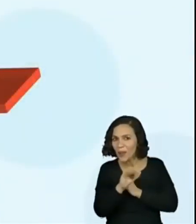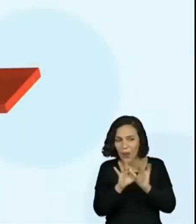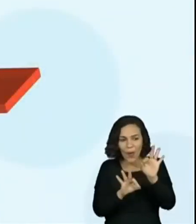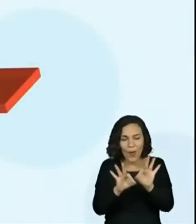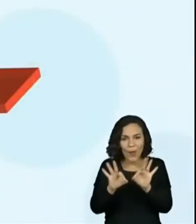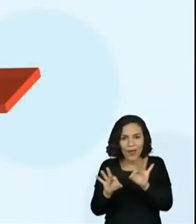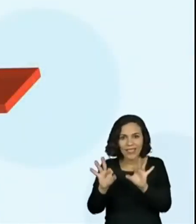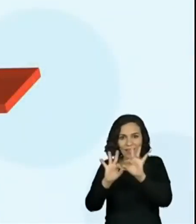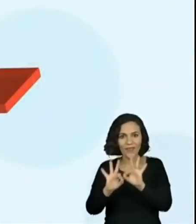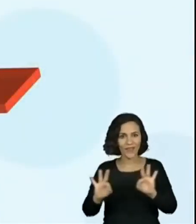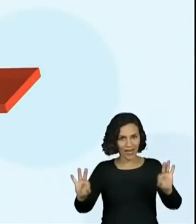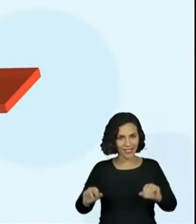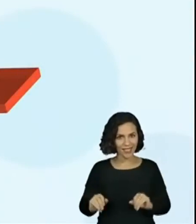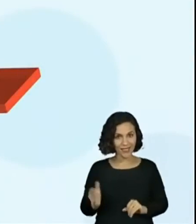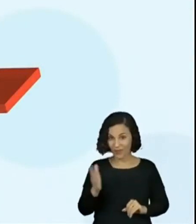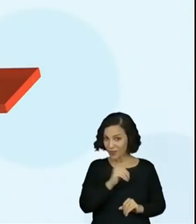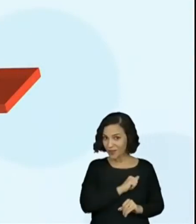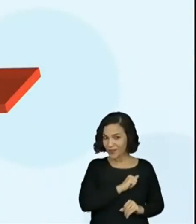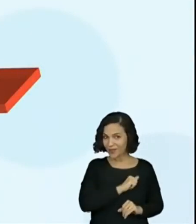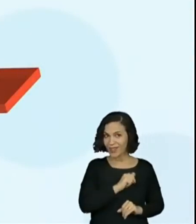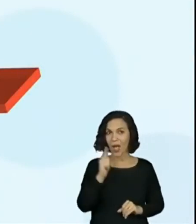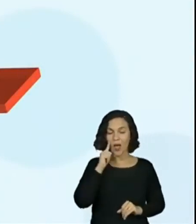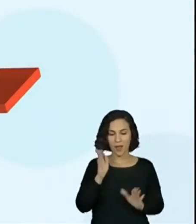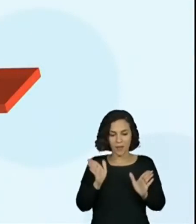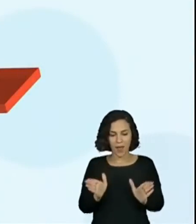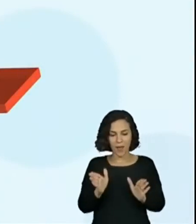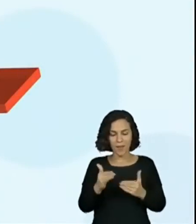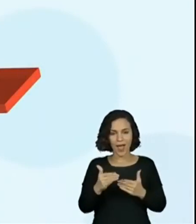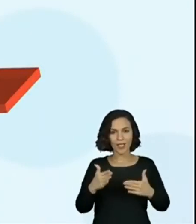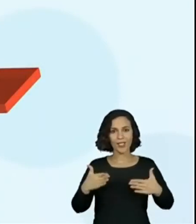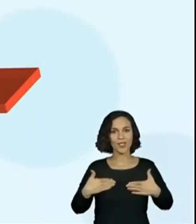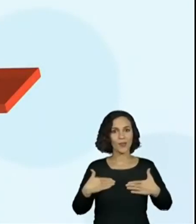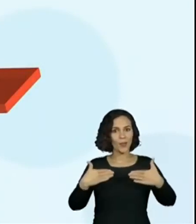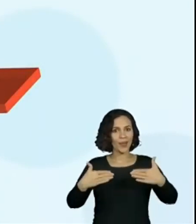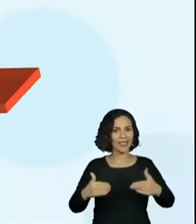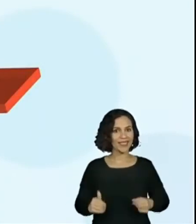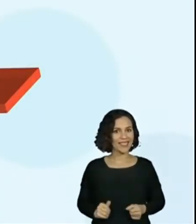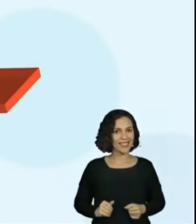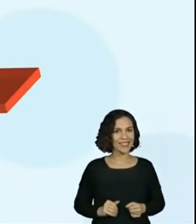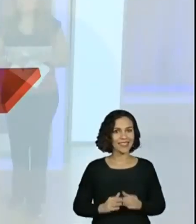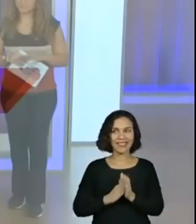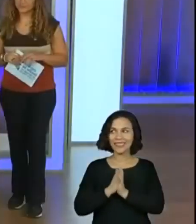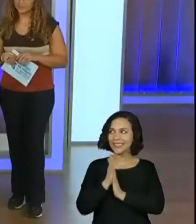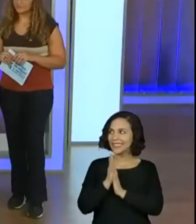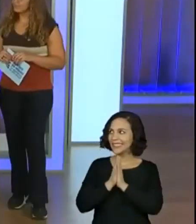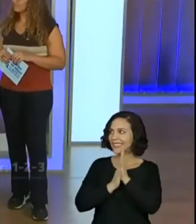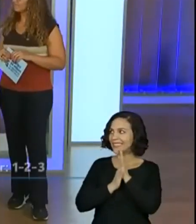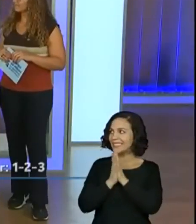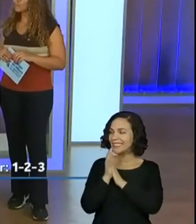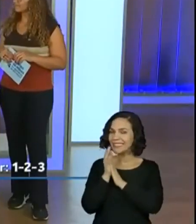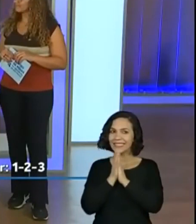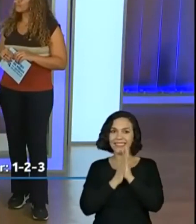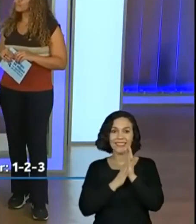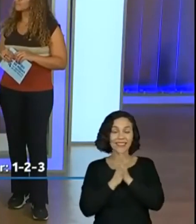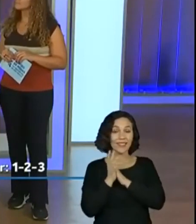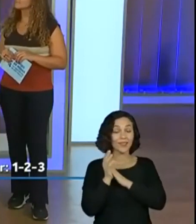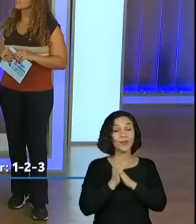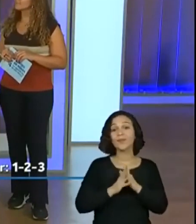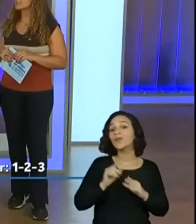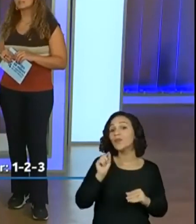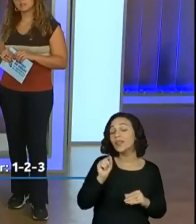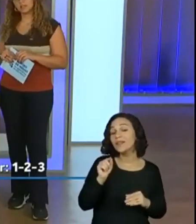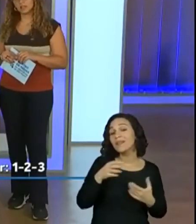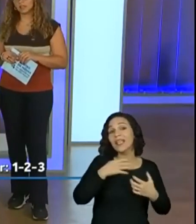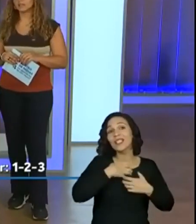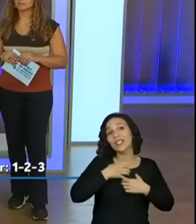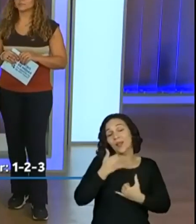as frases? Olha só, essa caixinha de surpresa, será que é fácil isso? Essa caixinha de surpresa é uma forma da gente